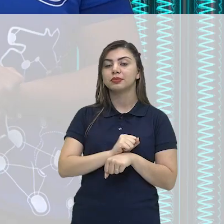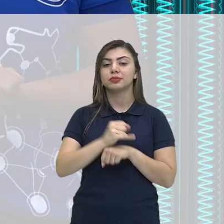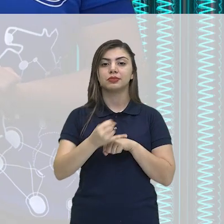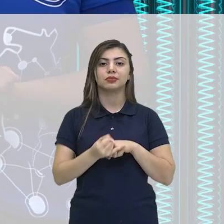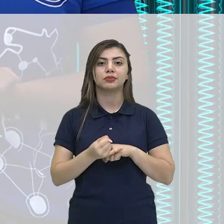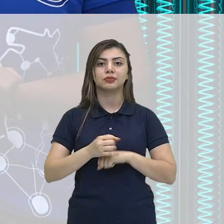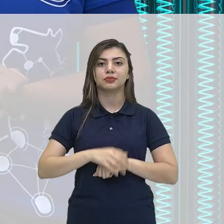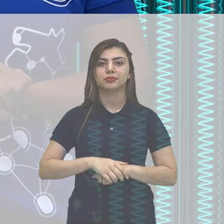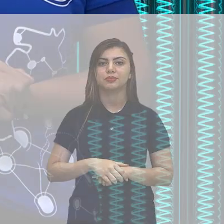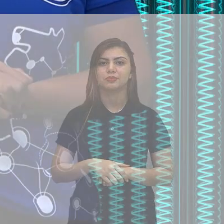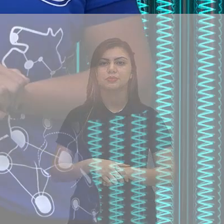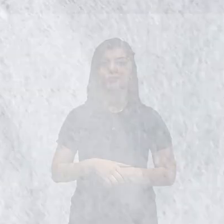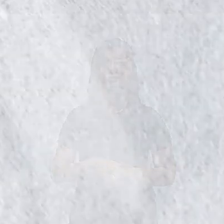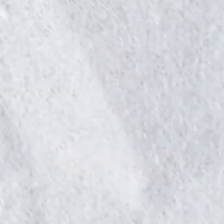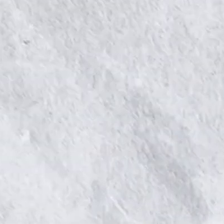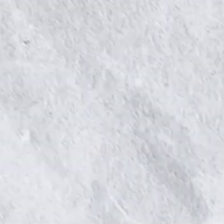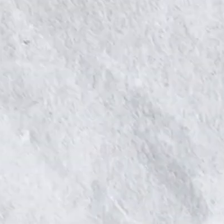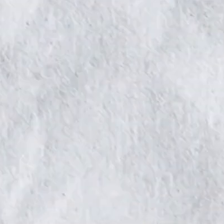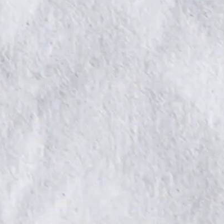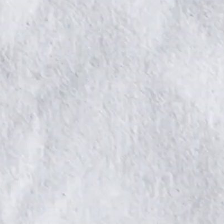go!